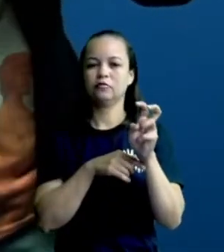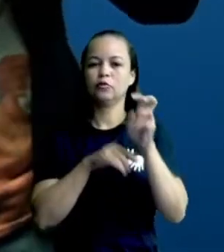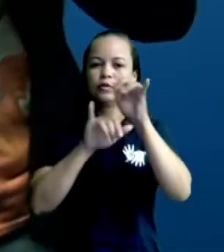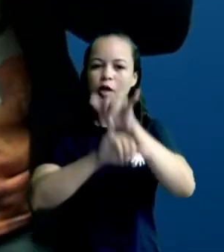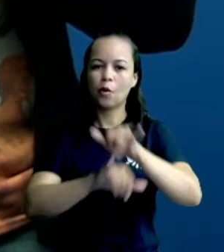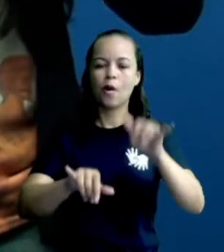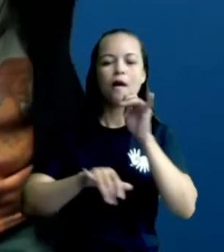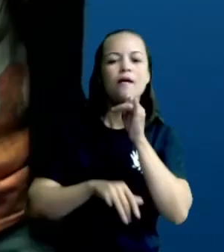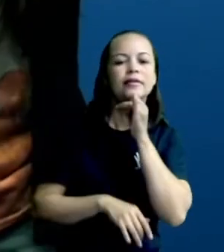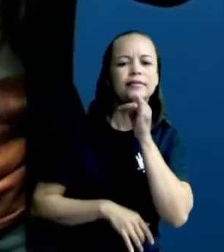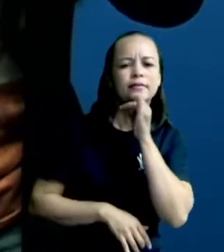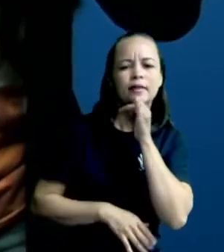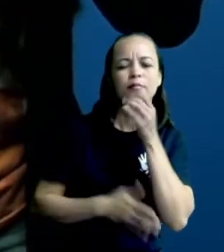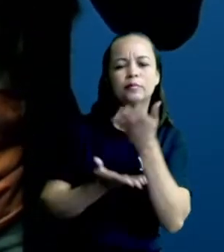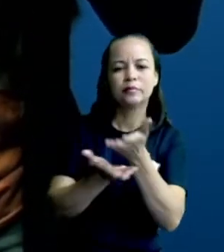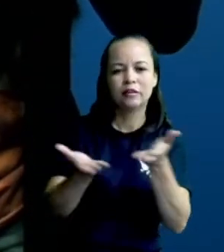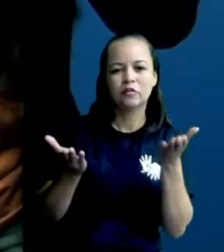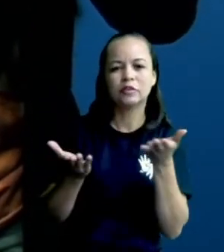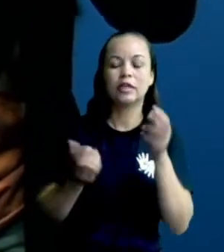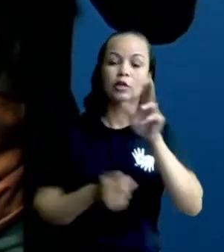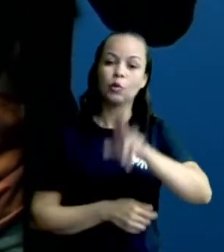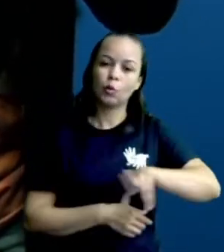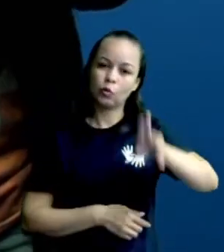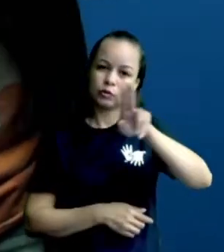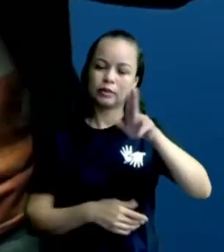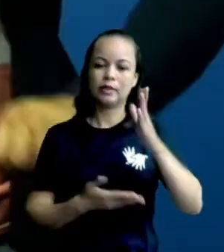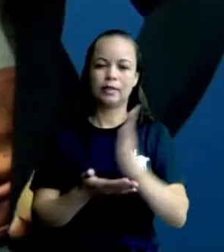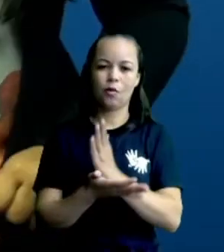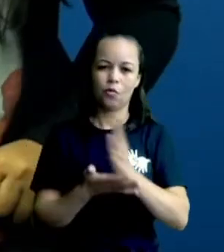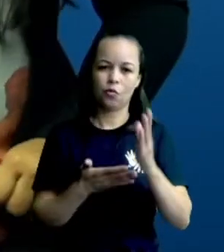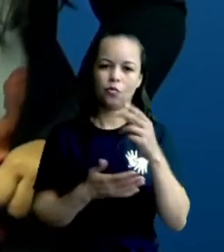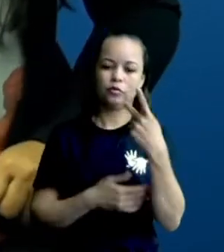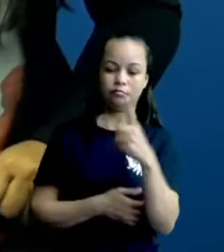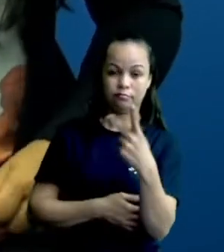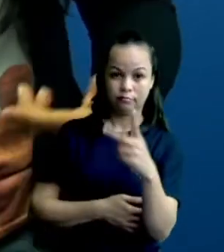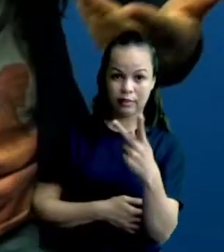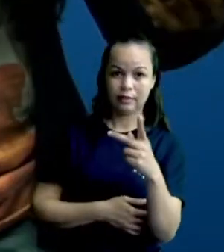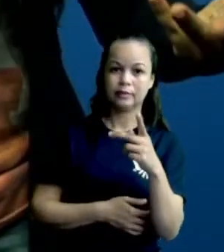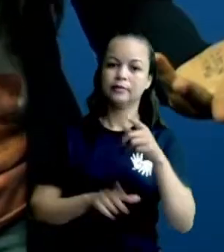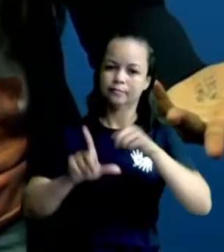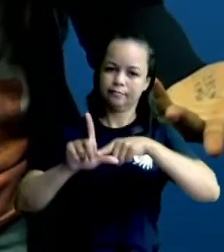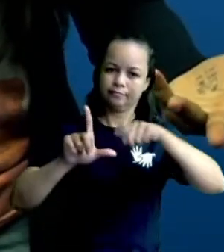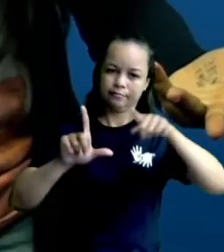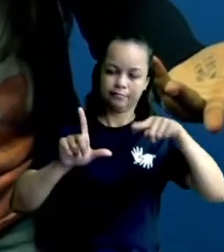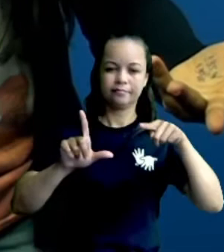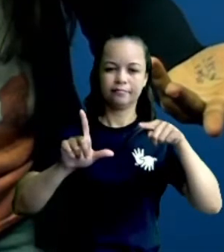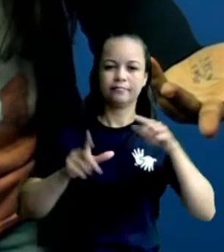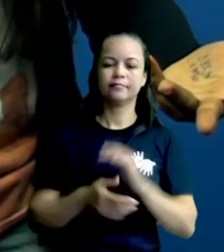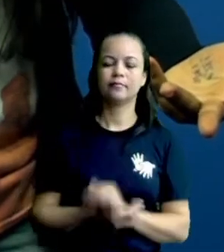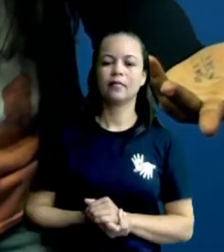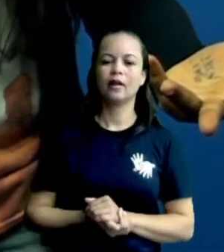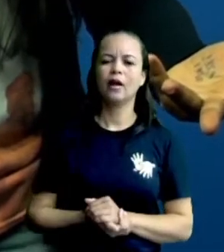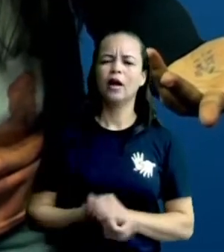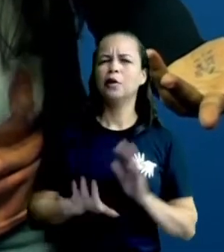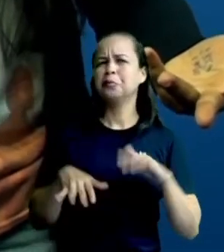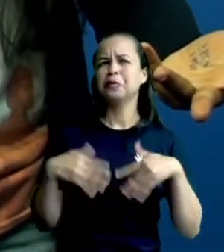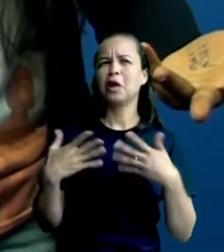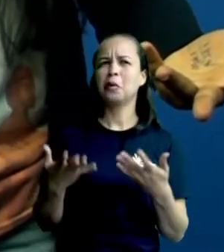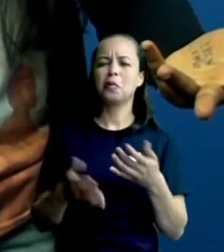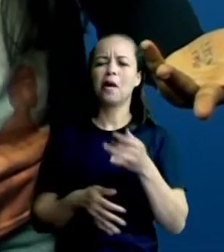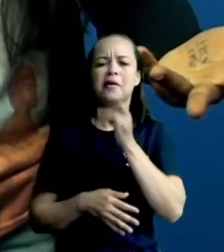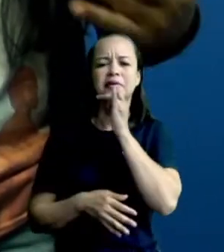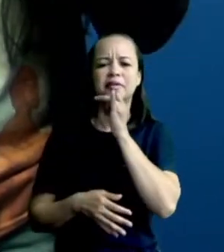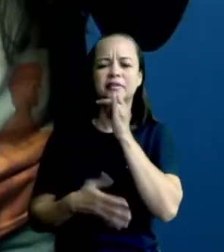exemplo usando alguns desses gráficos aí. E quais exemplos